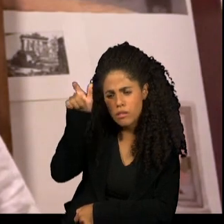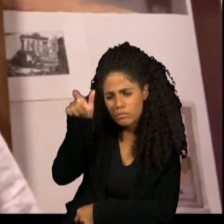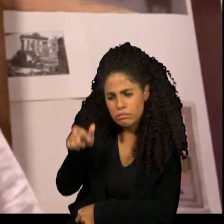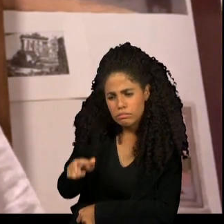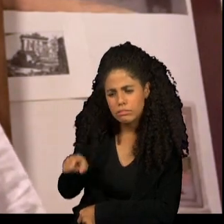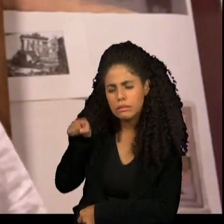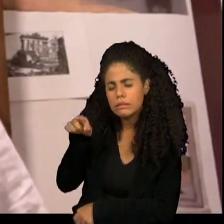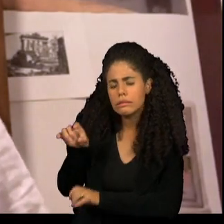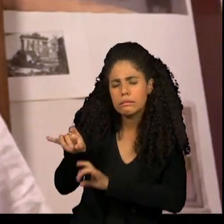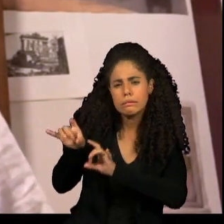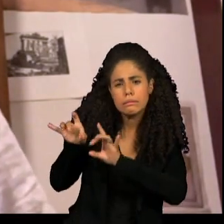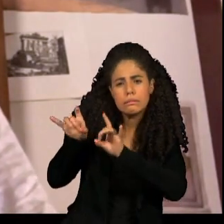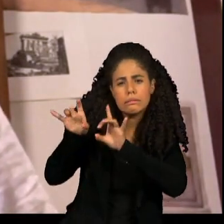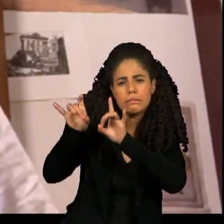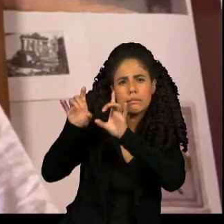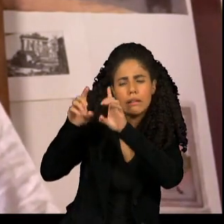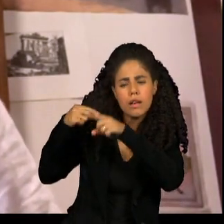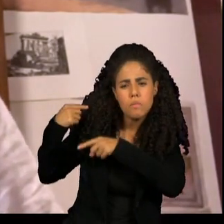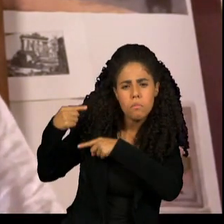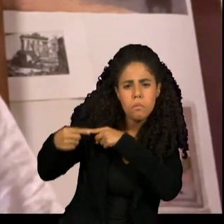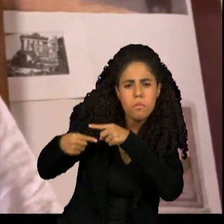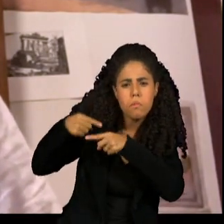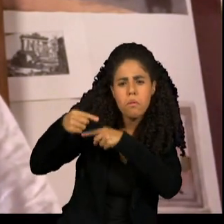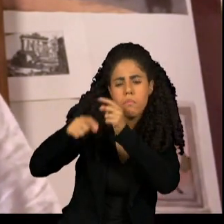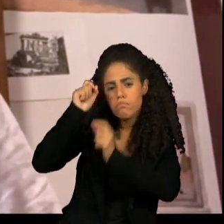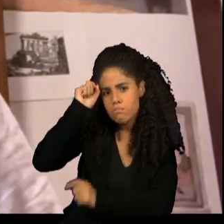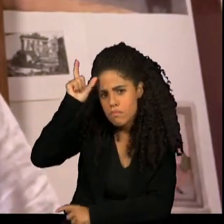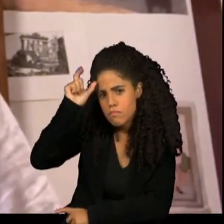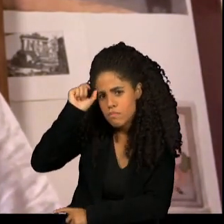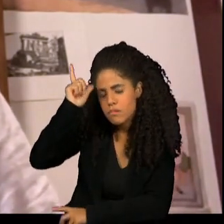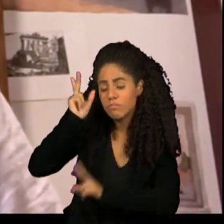seu tempo e seu meio cultural.